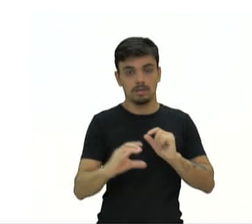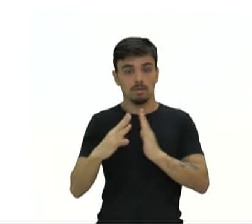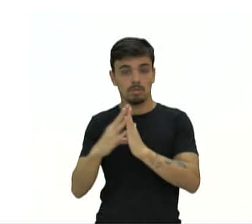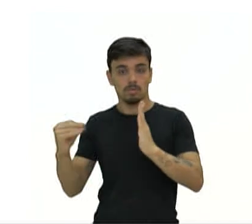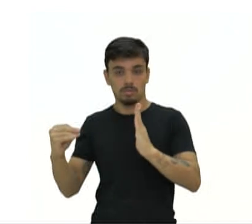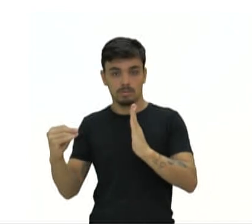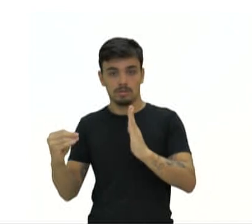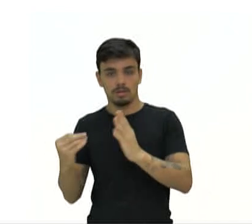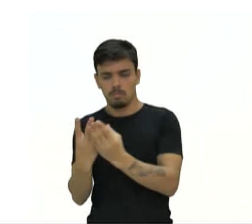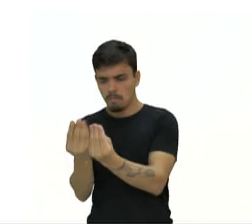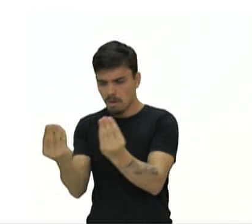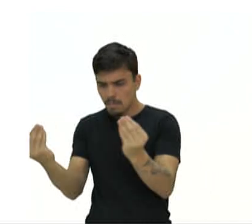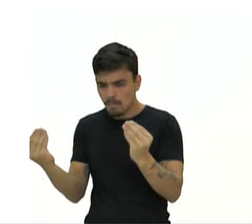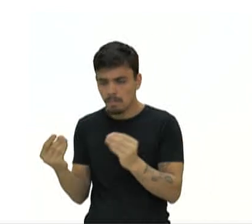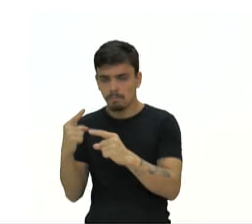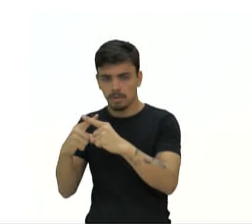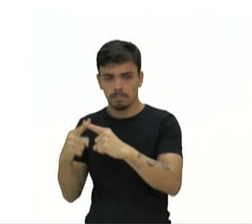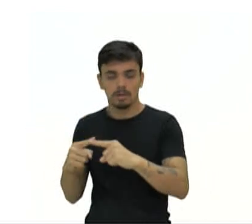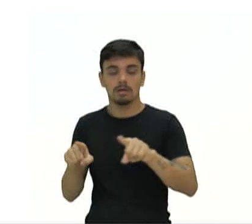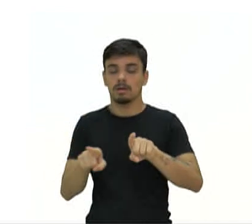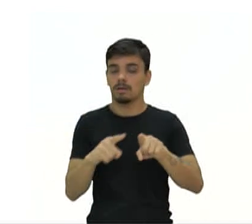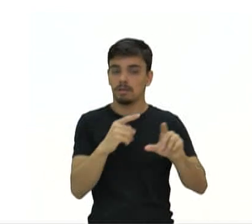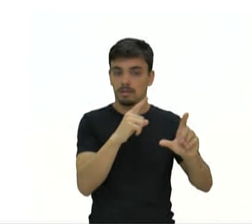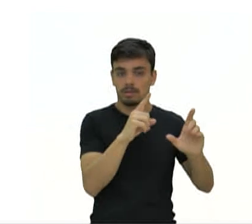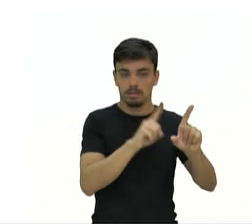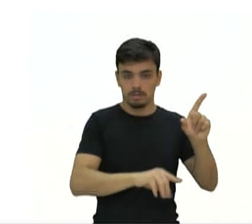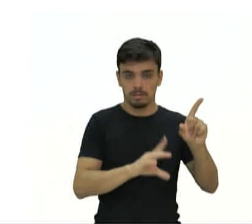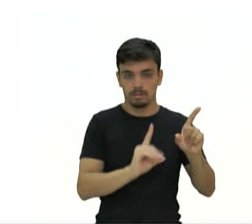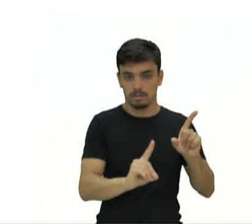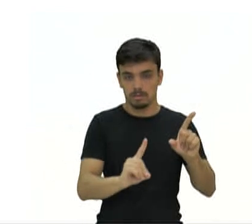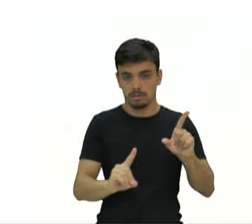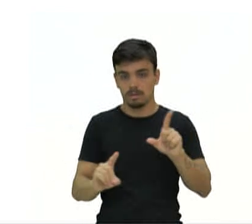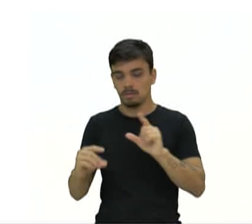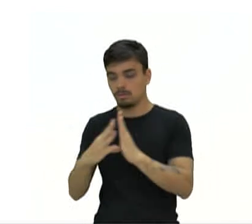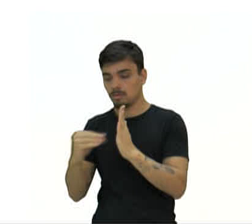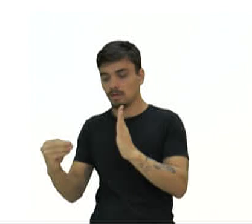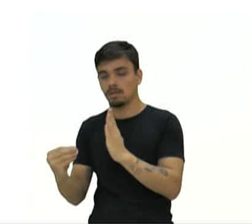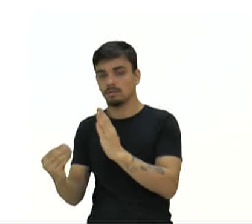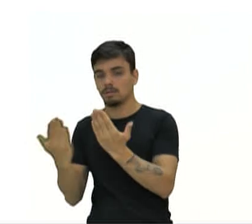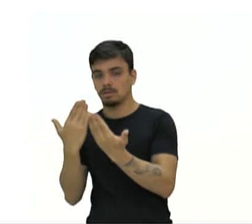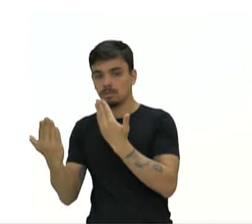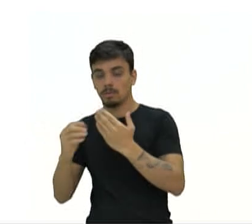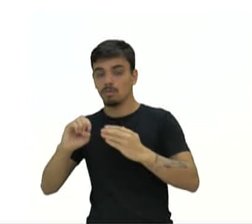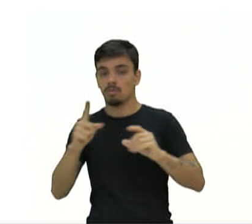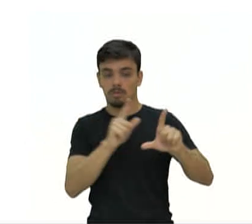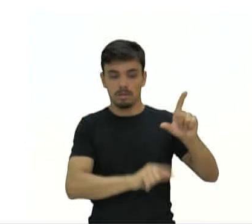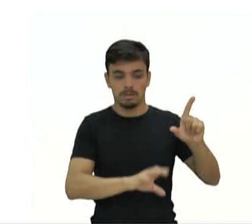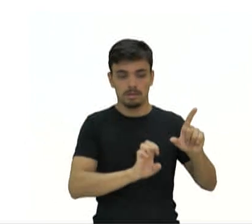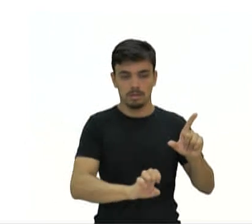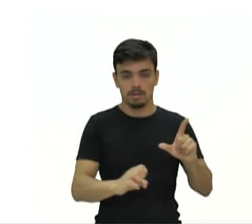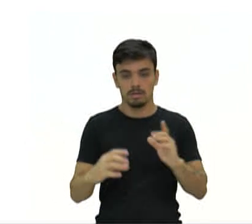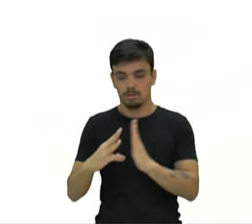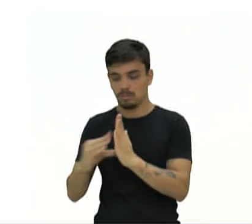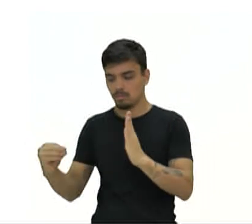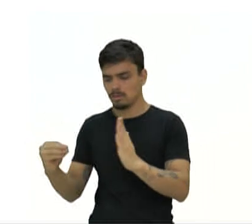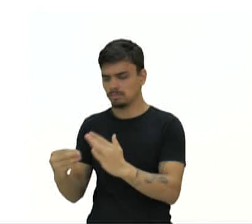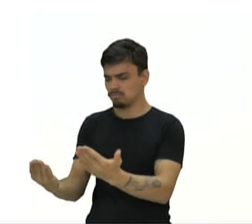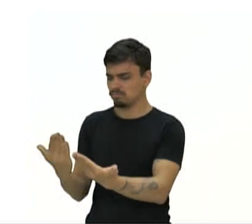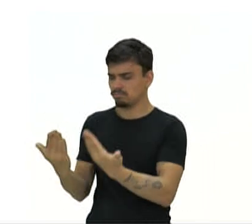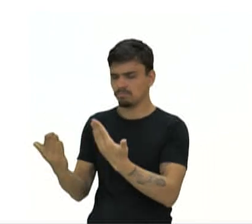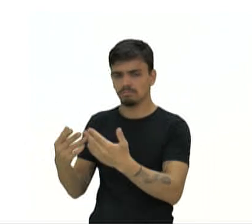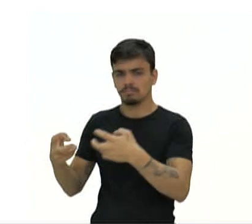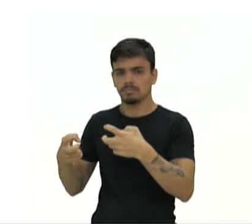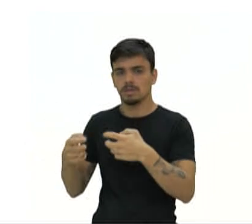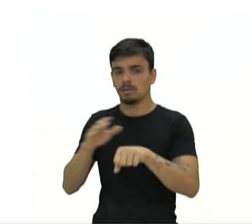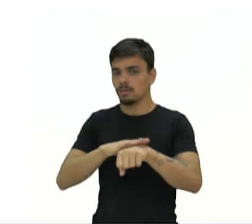clonagem multiplicadora, letra D, clonagem terapêutica ou letra E, clonagem reparadora. Mais um